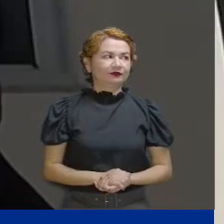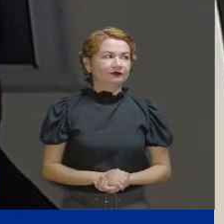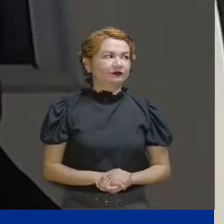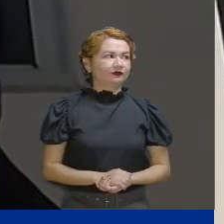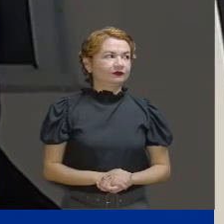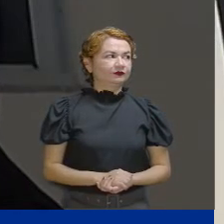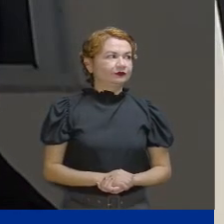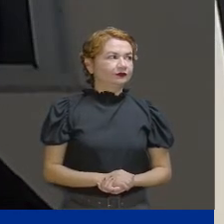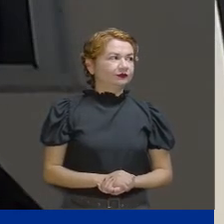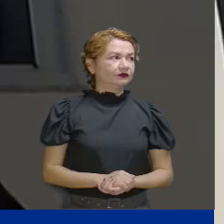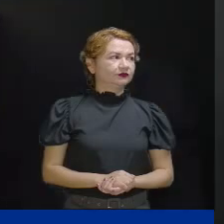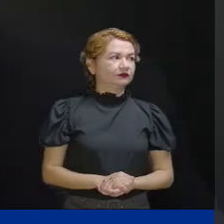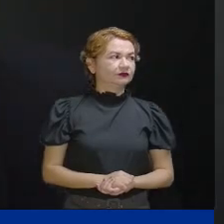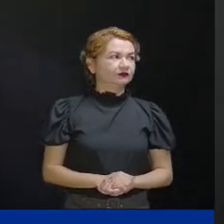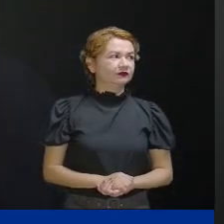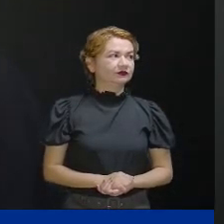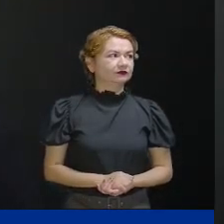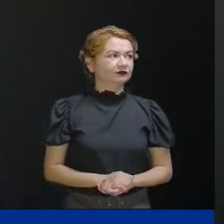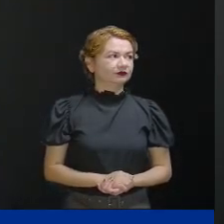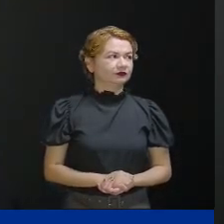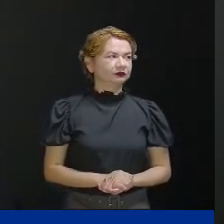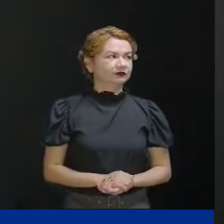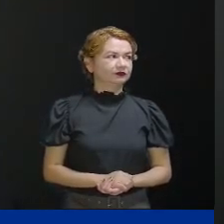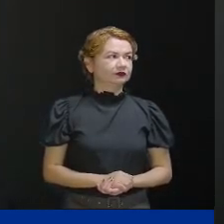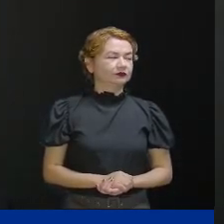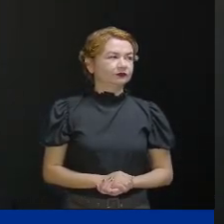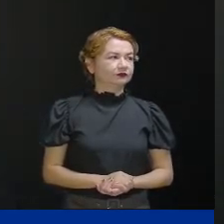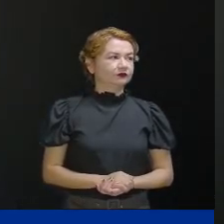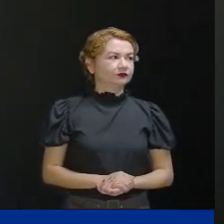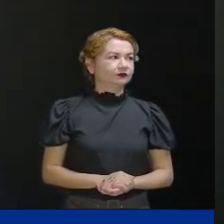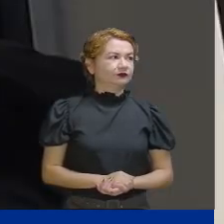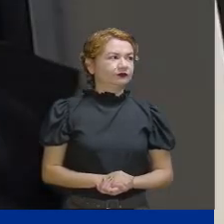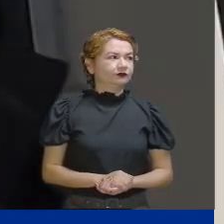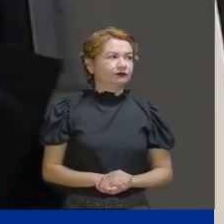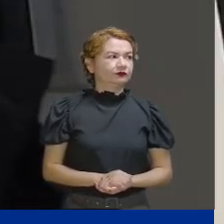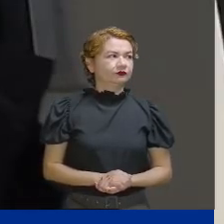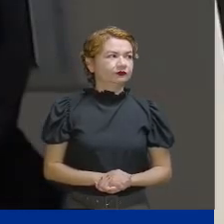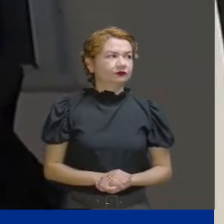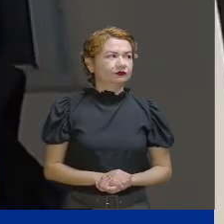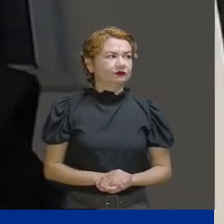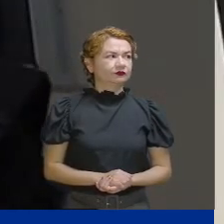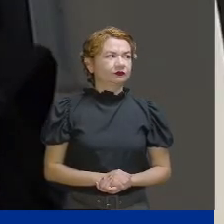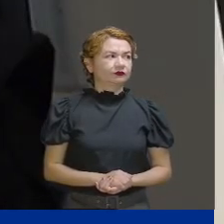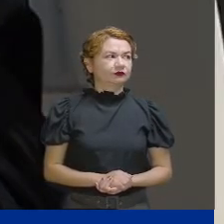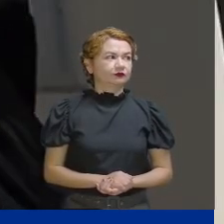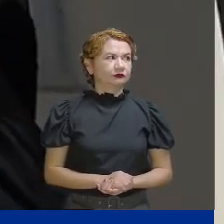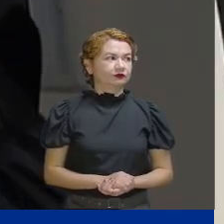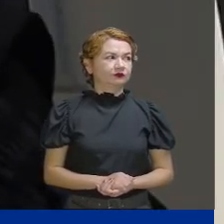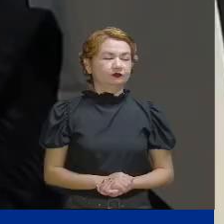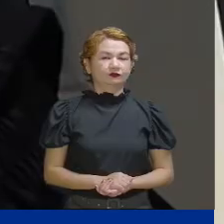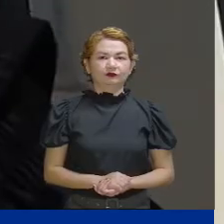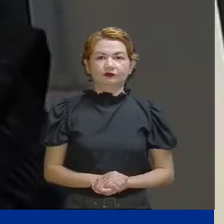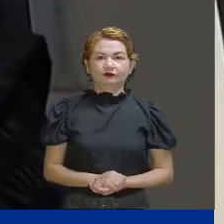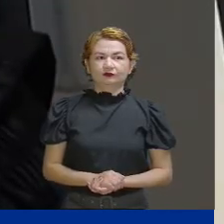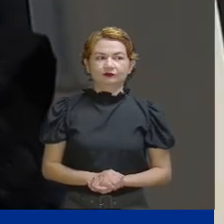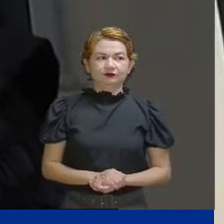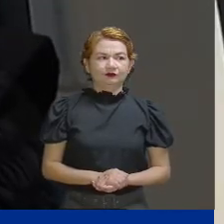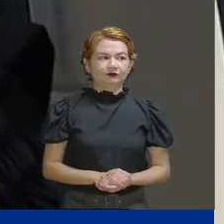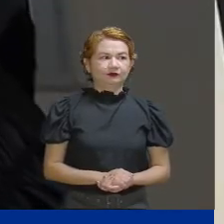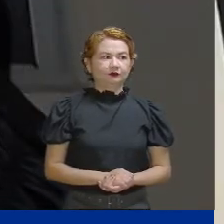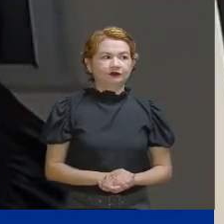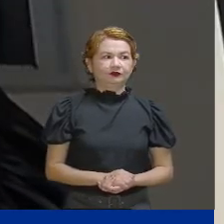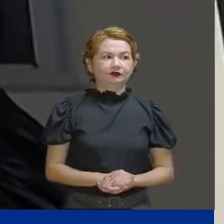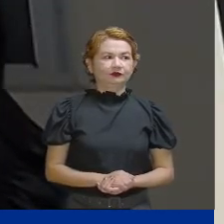Só enquanto o desembargador Lage já está na sala. Já estou. Você fica, Toque, com a gente. E ambiente